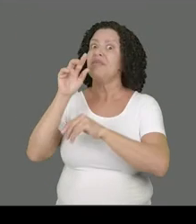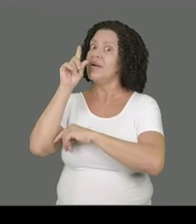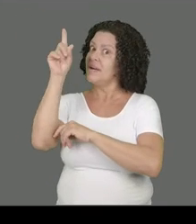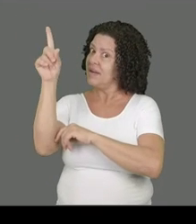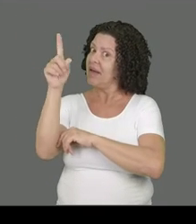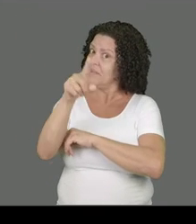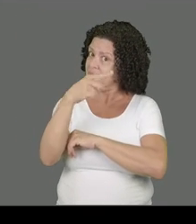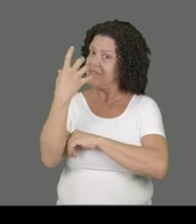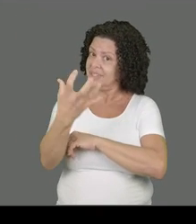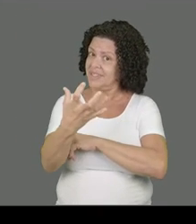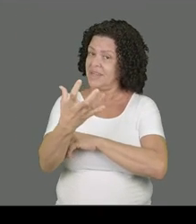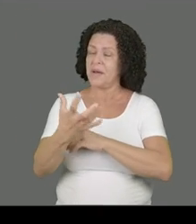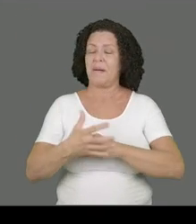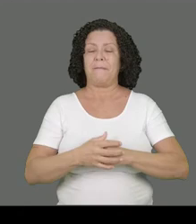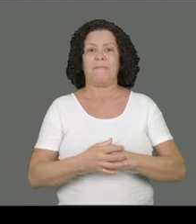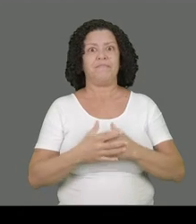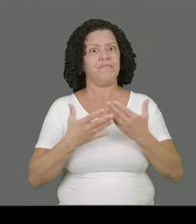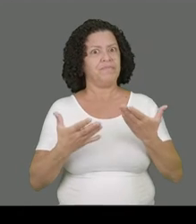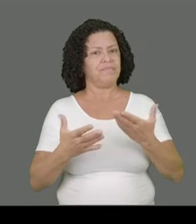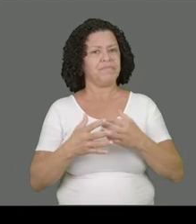a gente tanto quer.